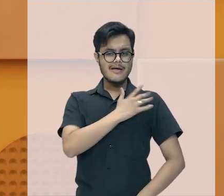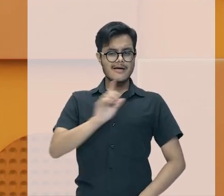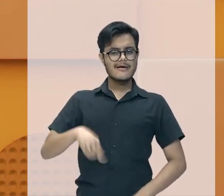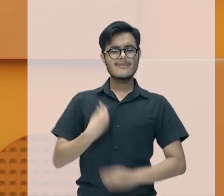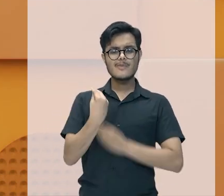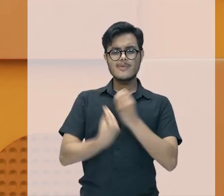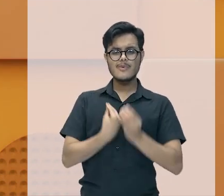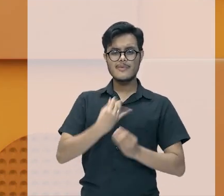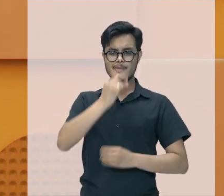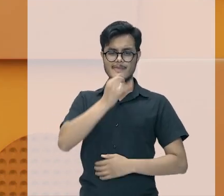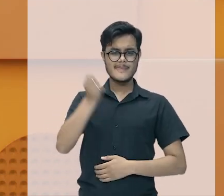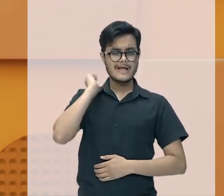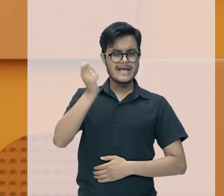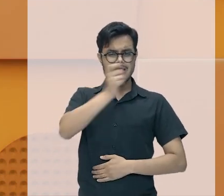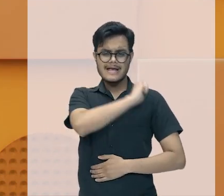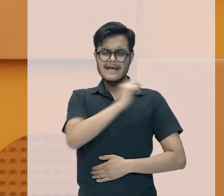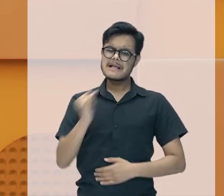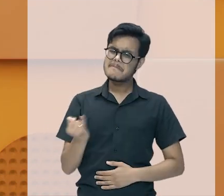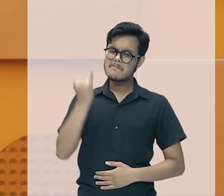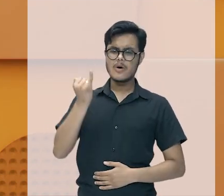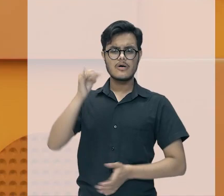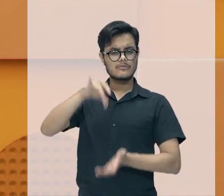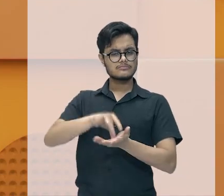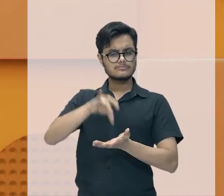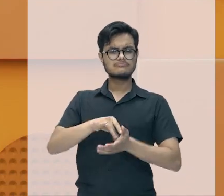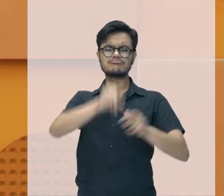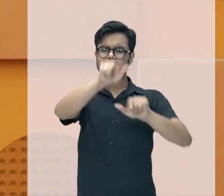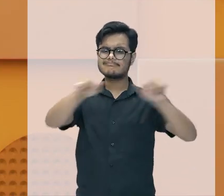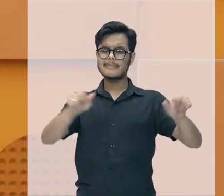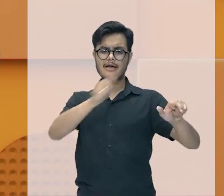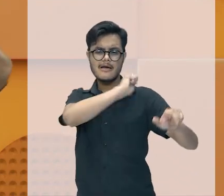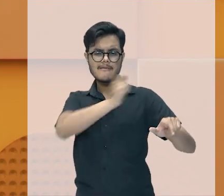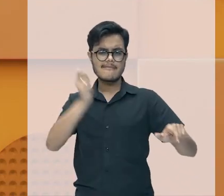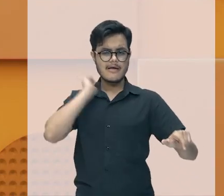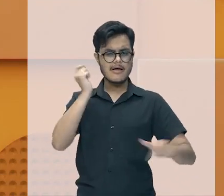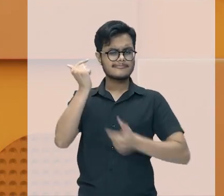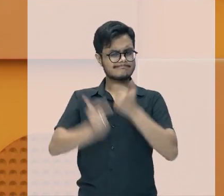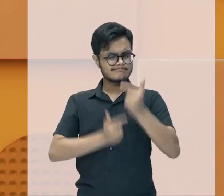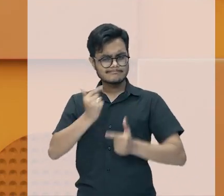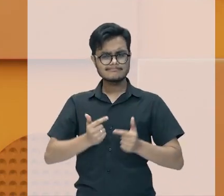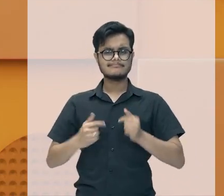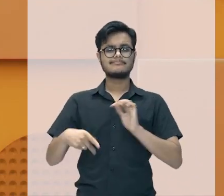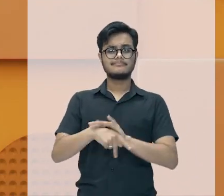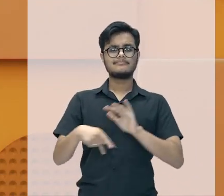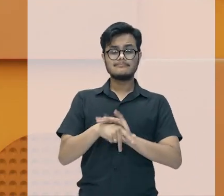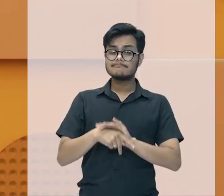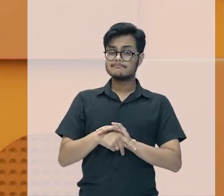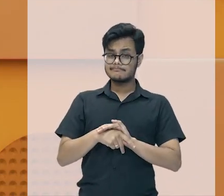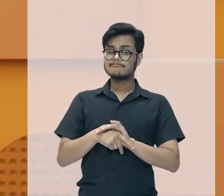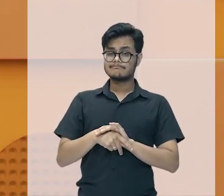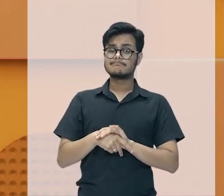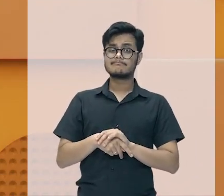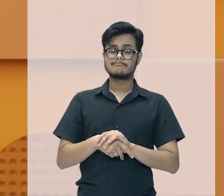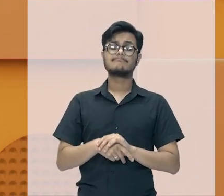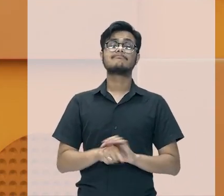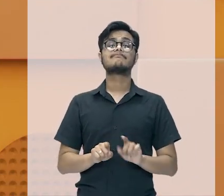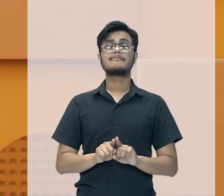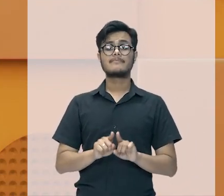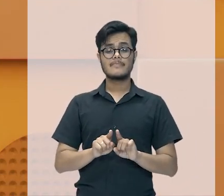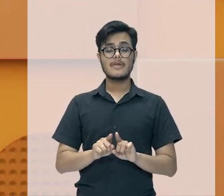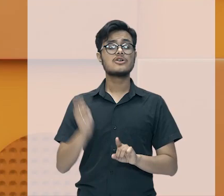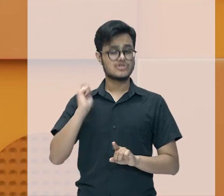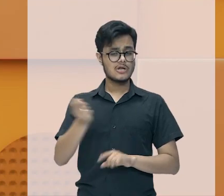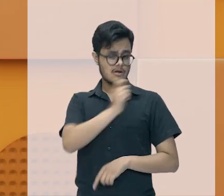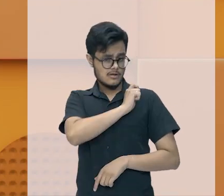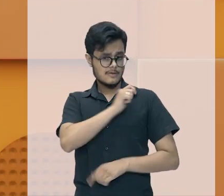observa novamente aí comigo essa importância que nós temos, então, através do trabalho dessa importante mão de obra, que era, então, a